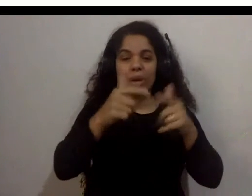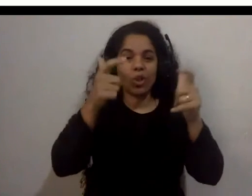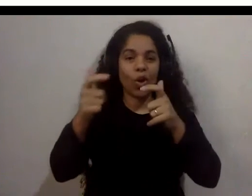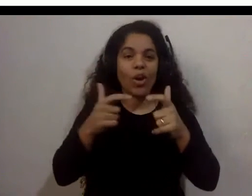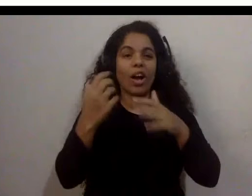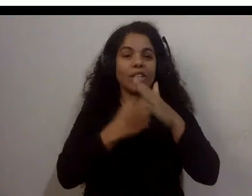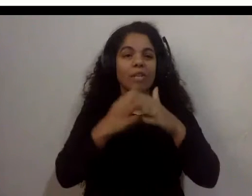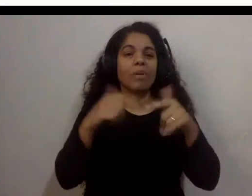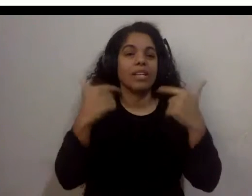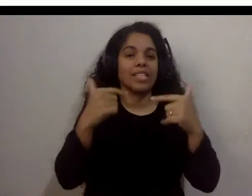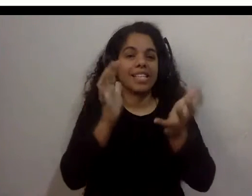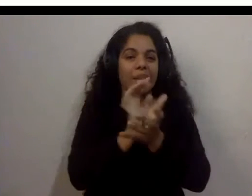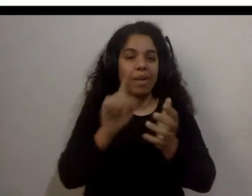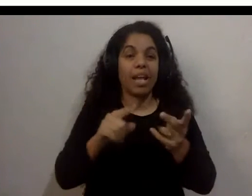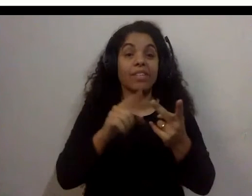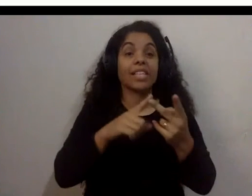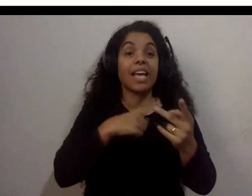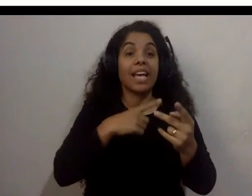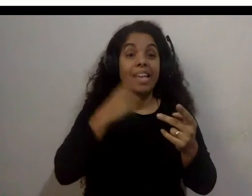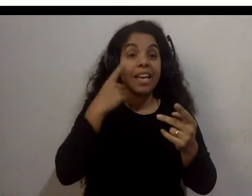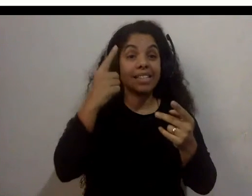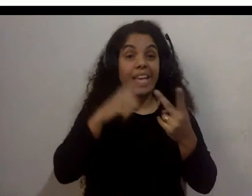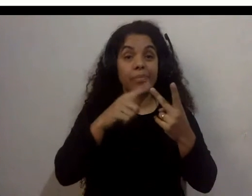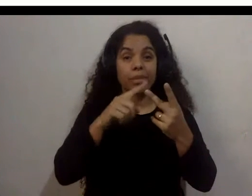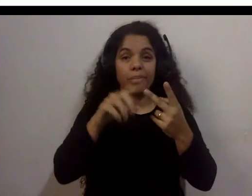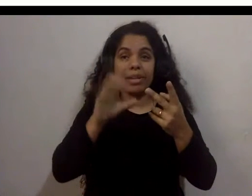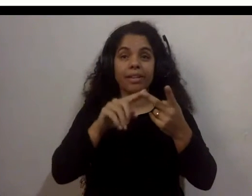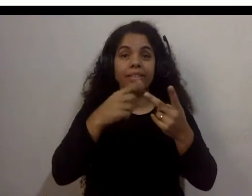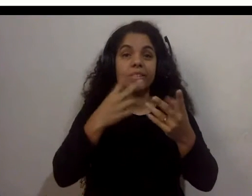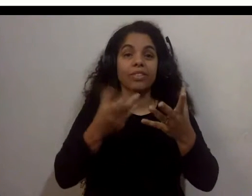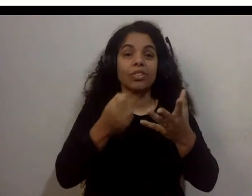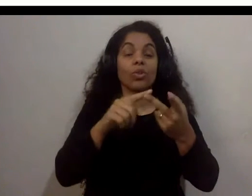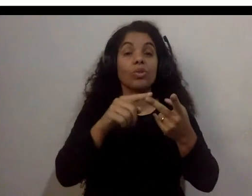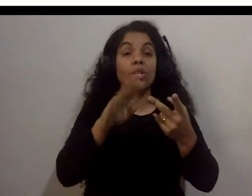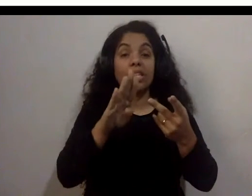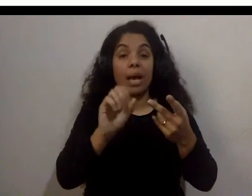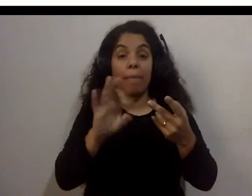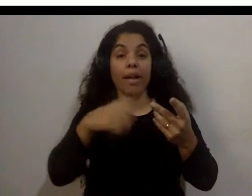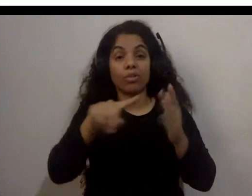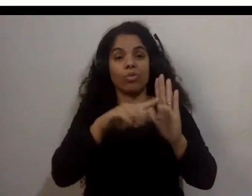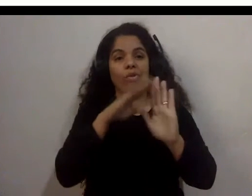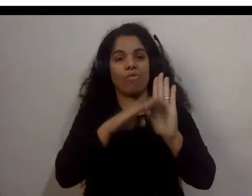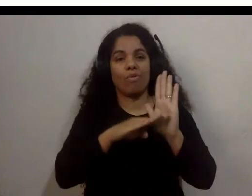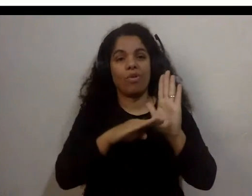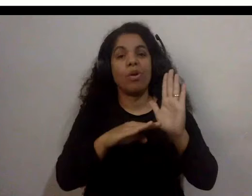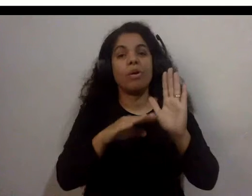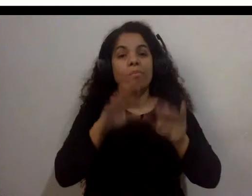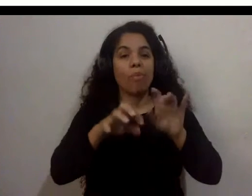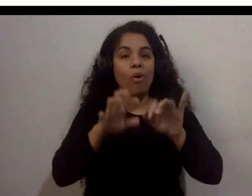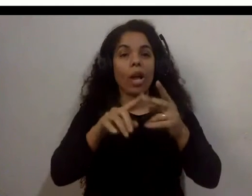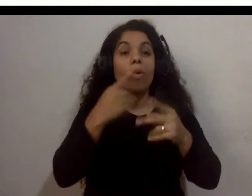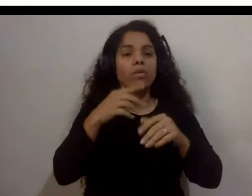empresa que ele trabalhava. E ela tem muito a ideia de você começar a construir da base do seu programa. Então, quando você